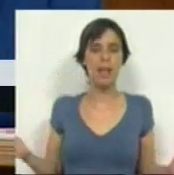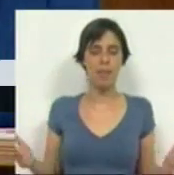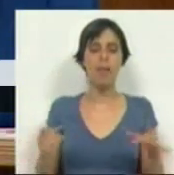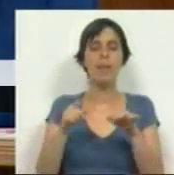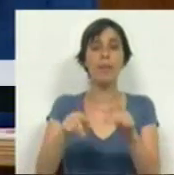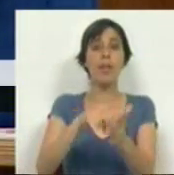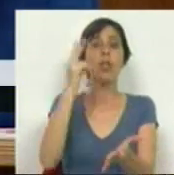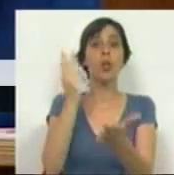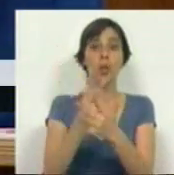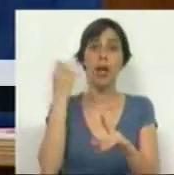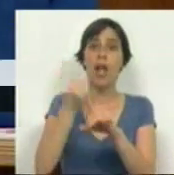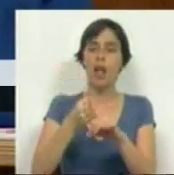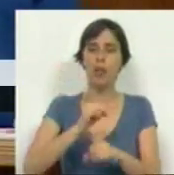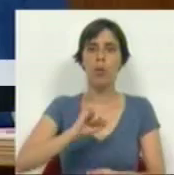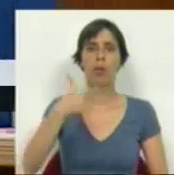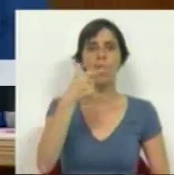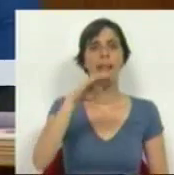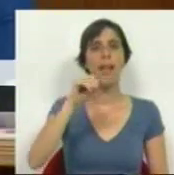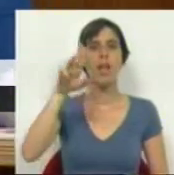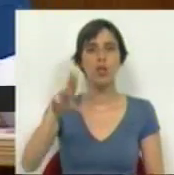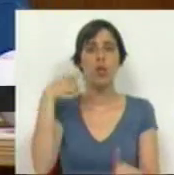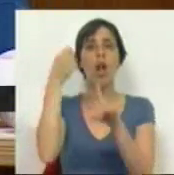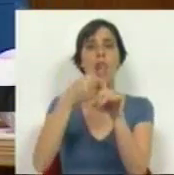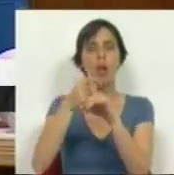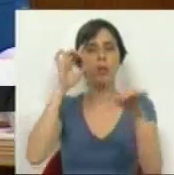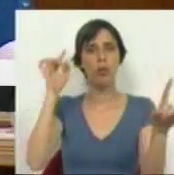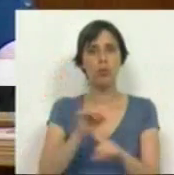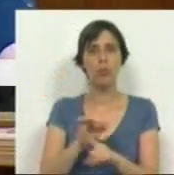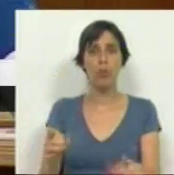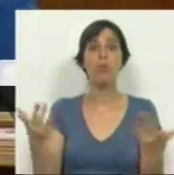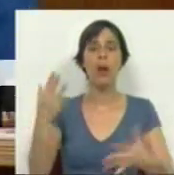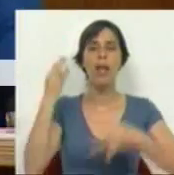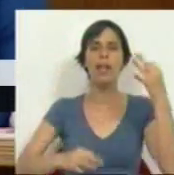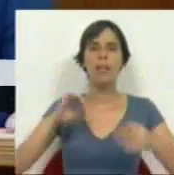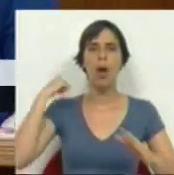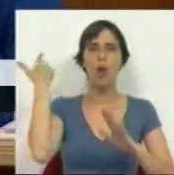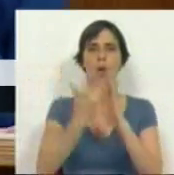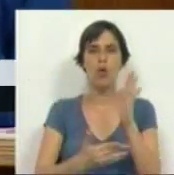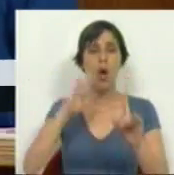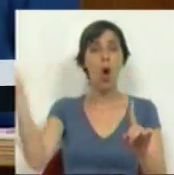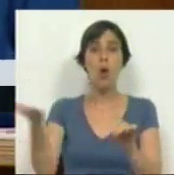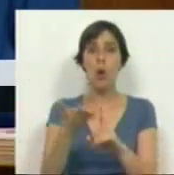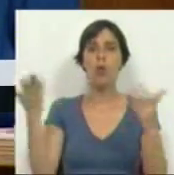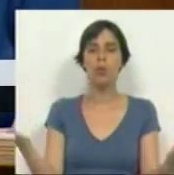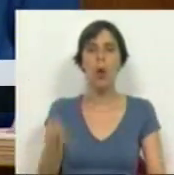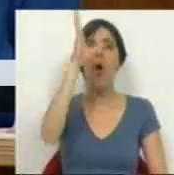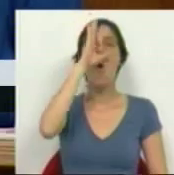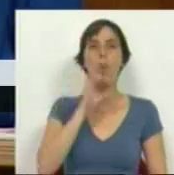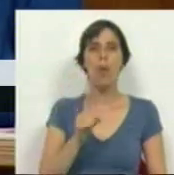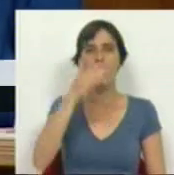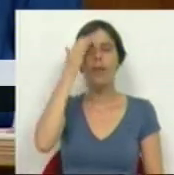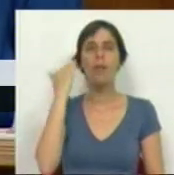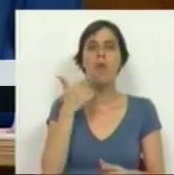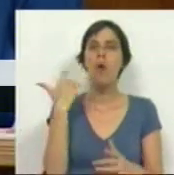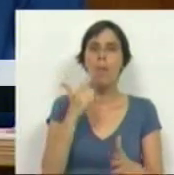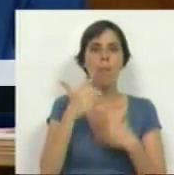que foi derrotado na luta contra a TSU, na luta dos professores, que o Tribunal Constitucional condenou, é um governo que não